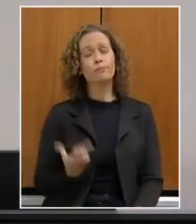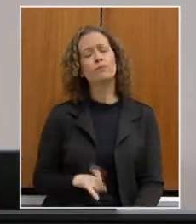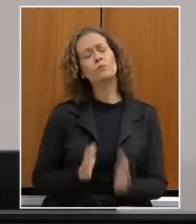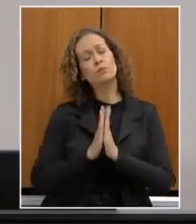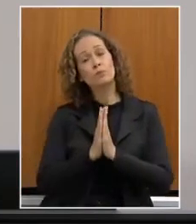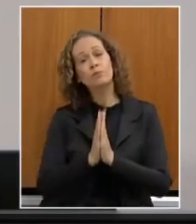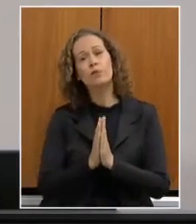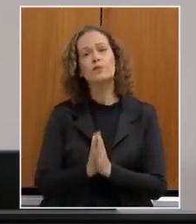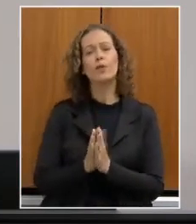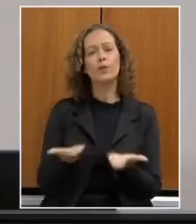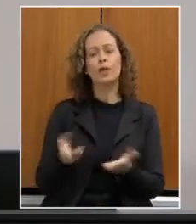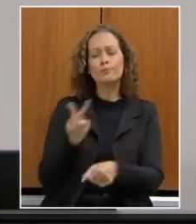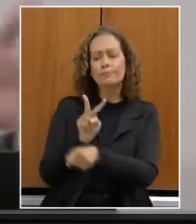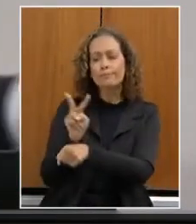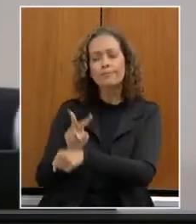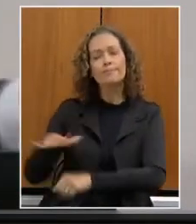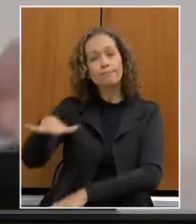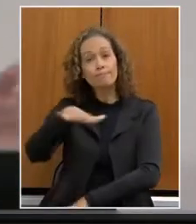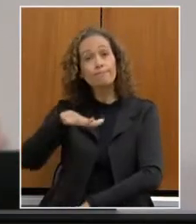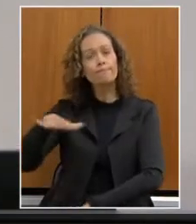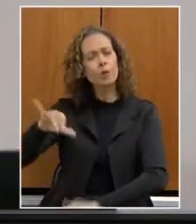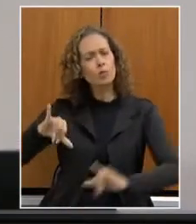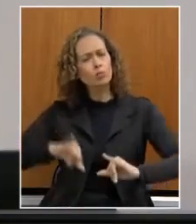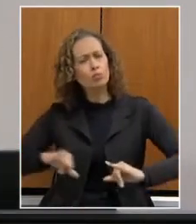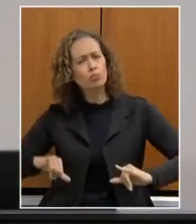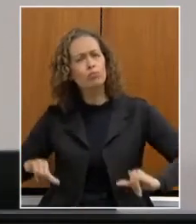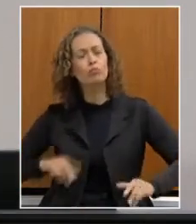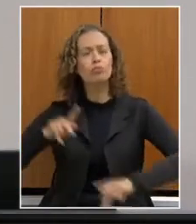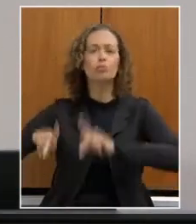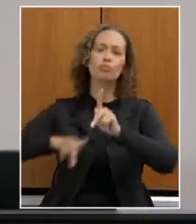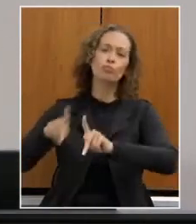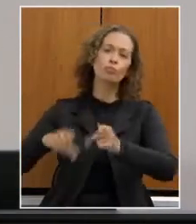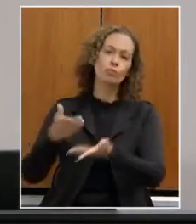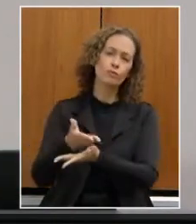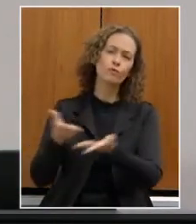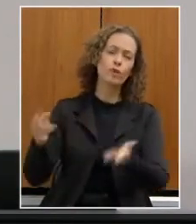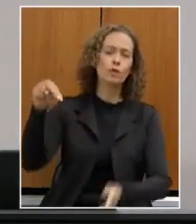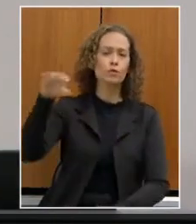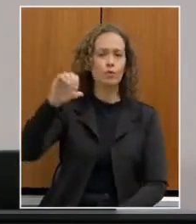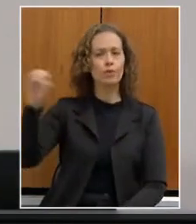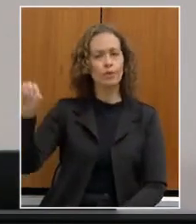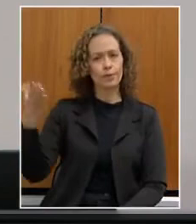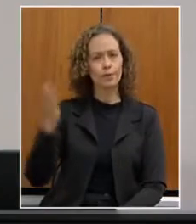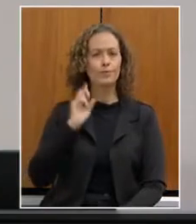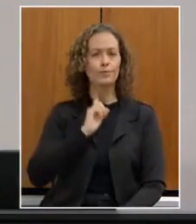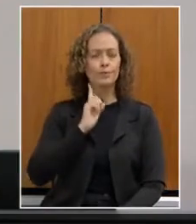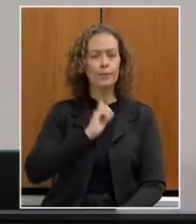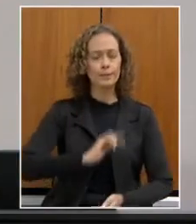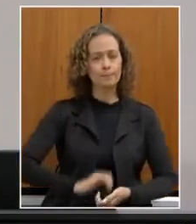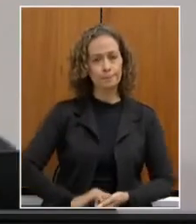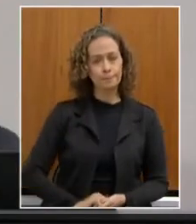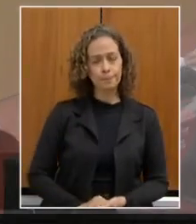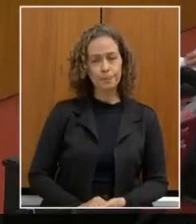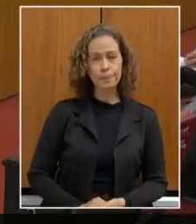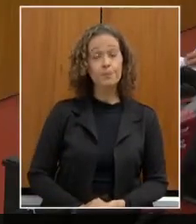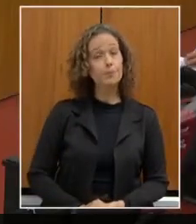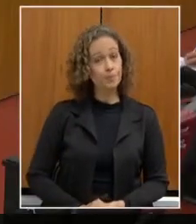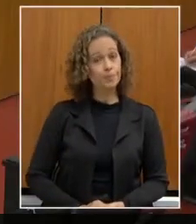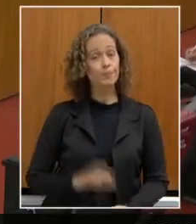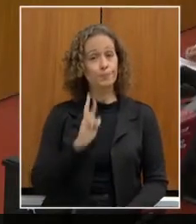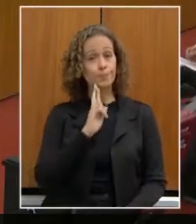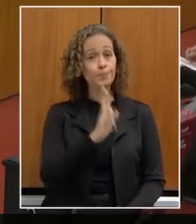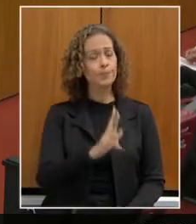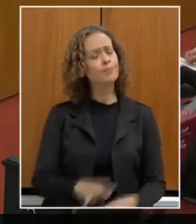porque é sofrido o que está passando o povo do Noroeste Mineiro. Pode ter certeza,